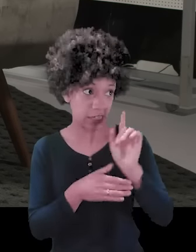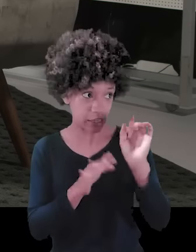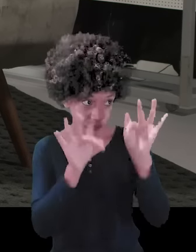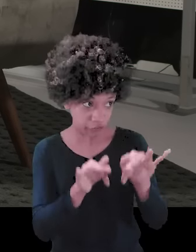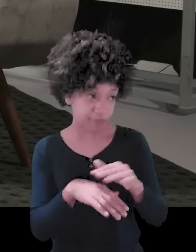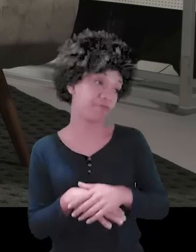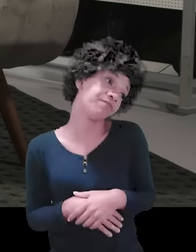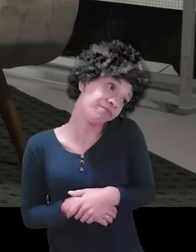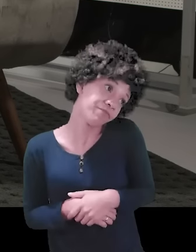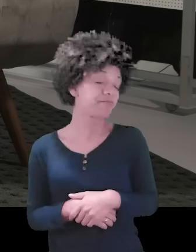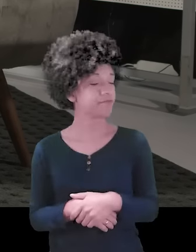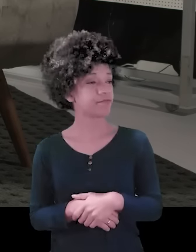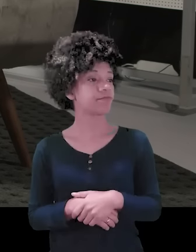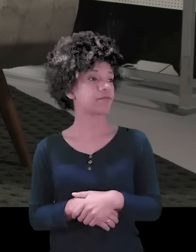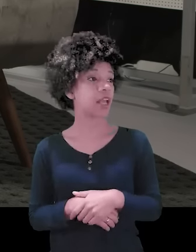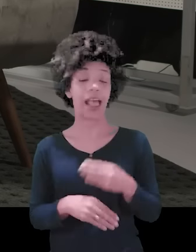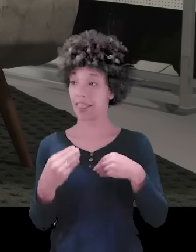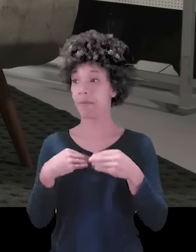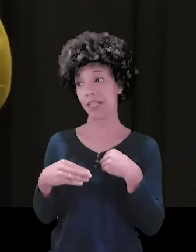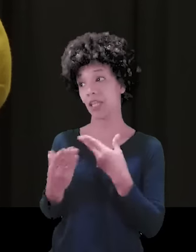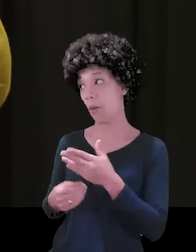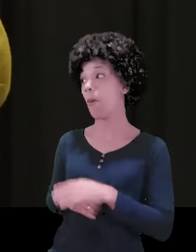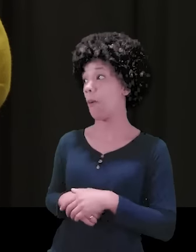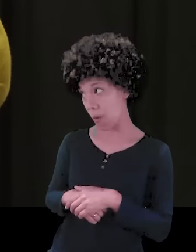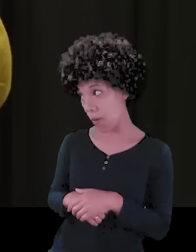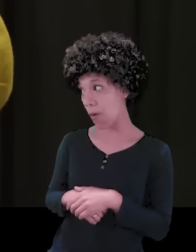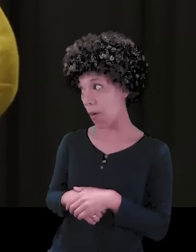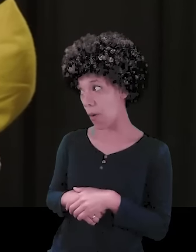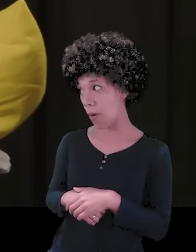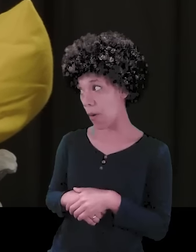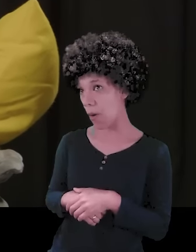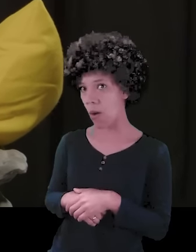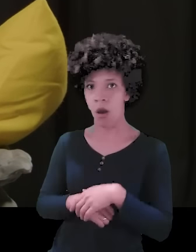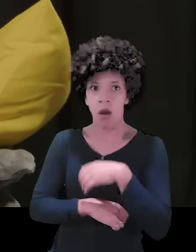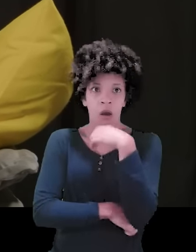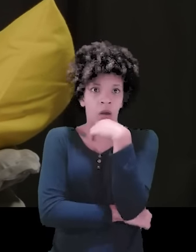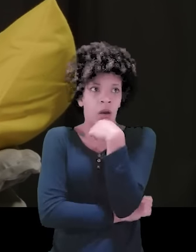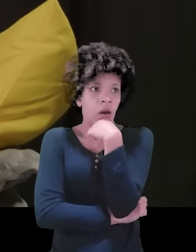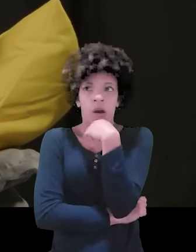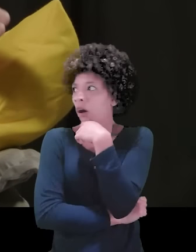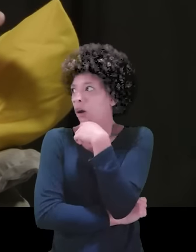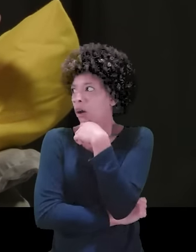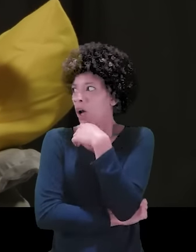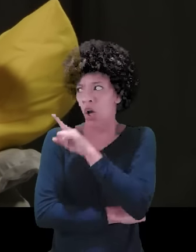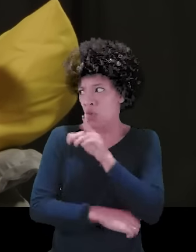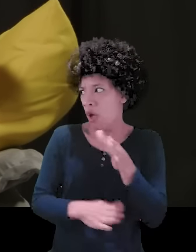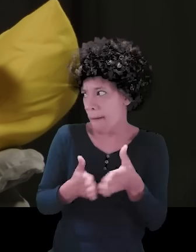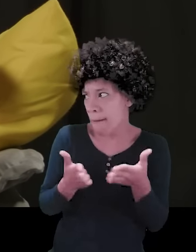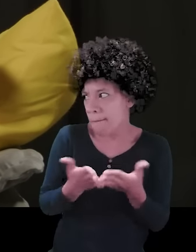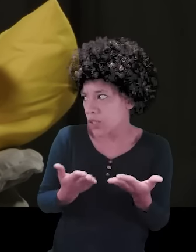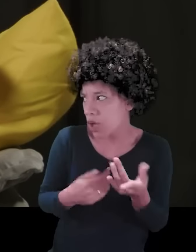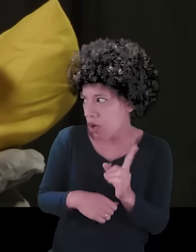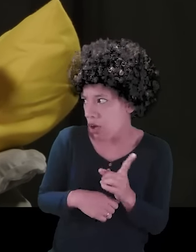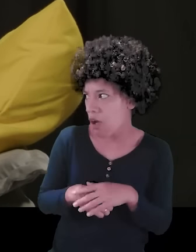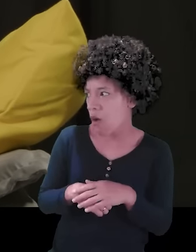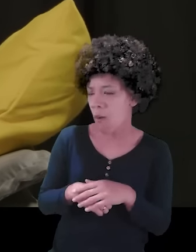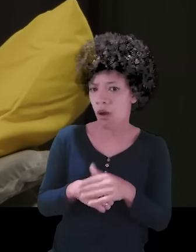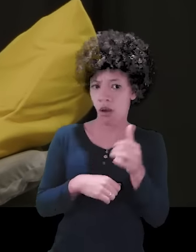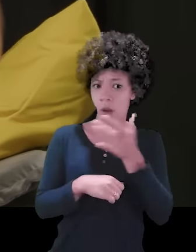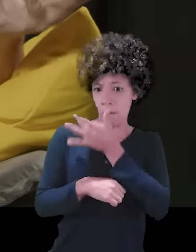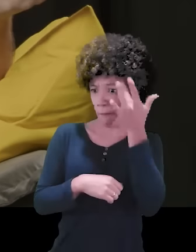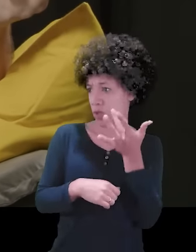trás o sol está assim eles não tá falando de uma pessoa pobre nesse caso é